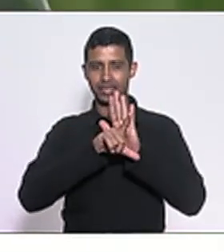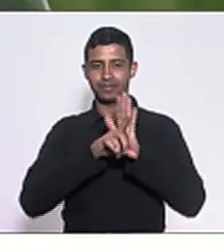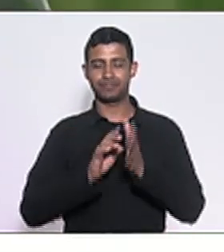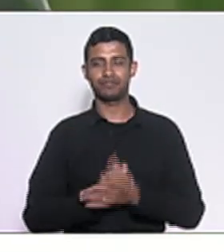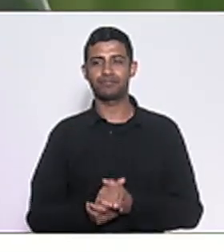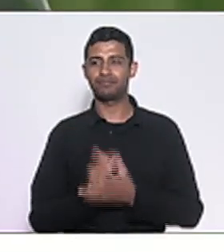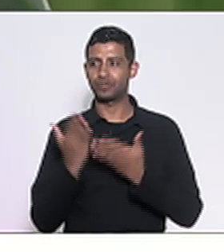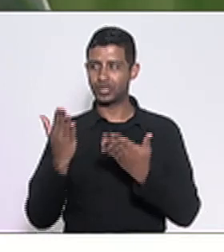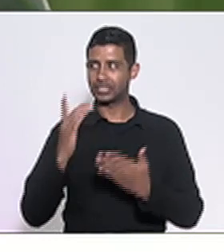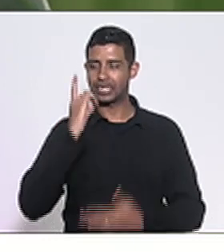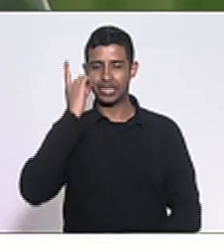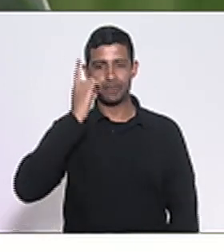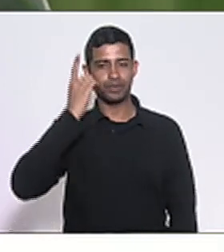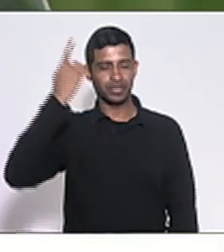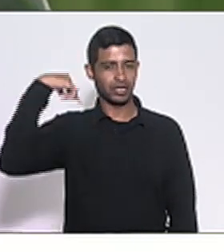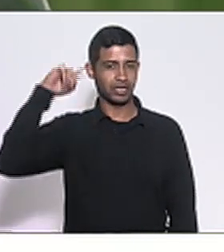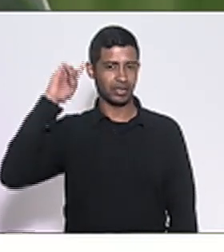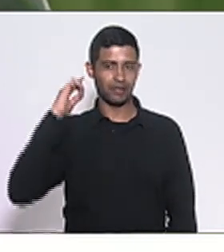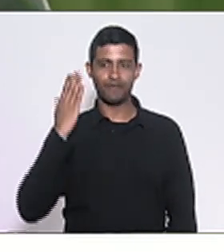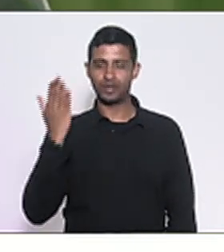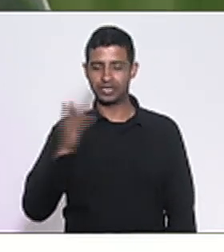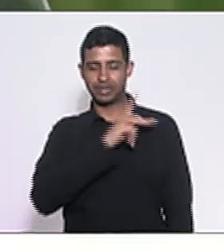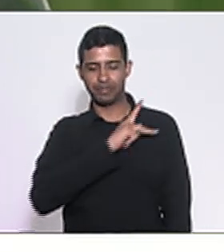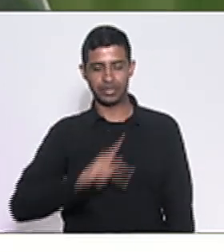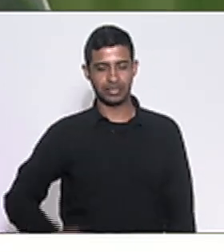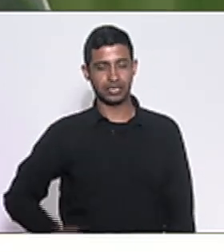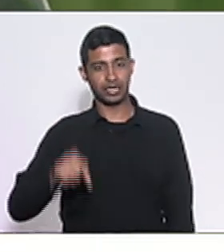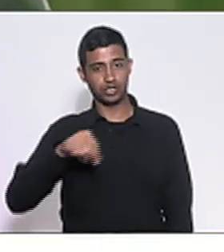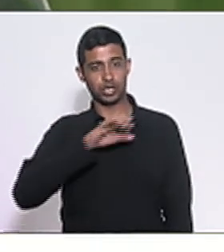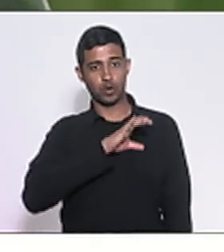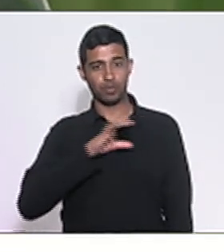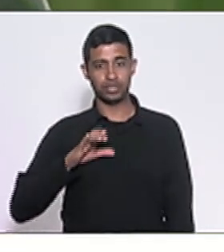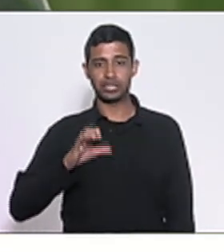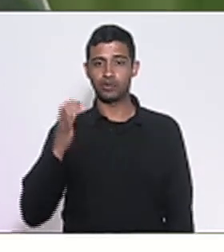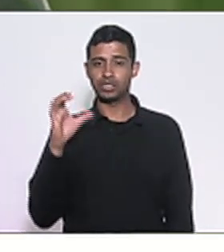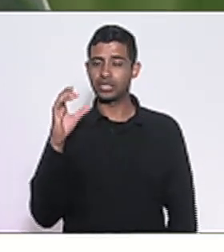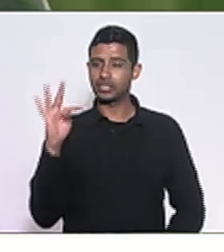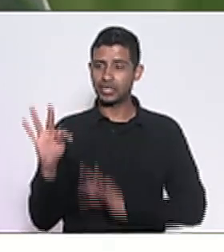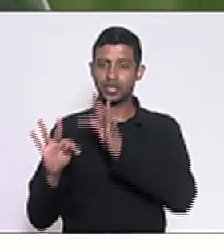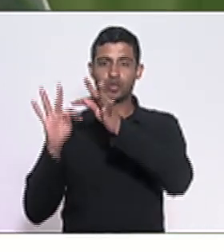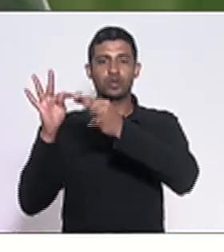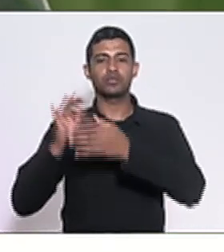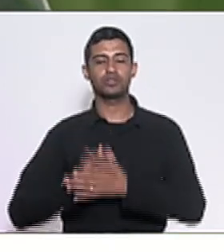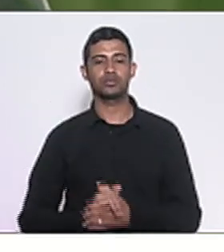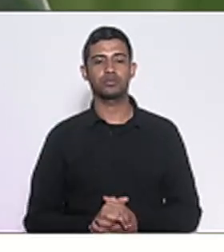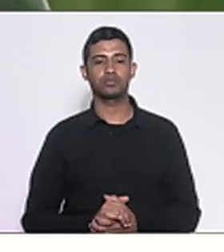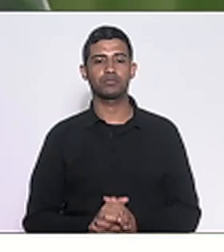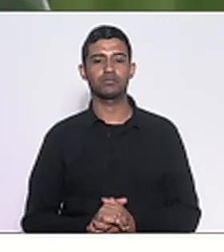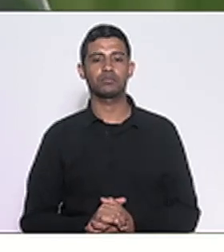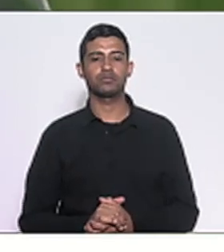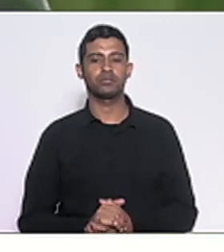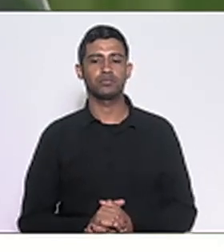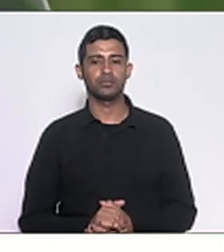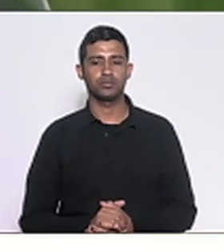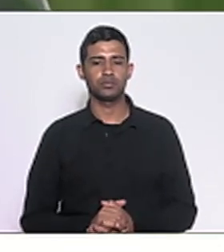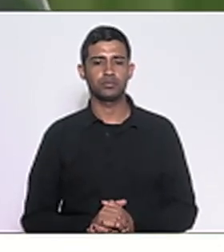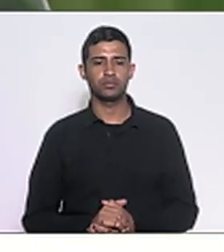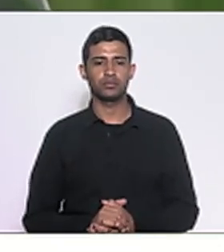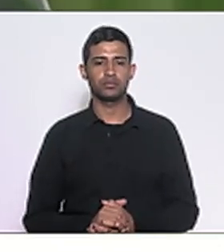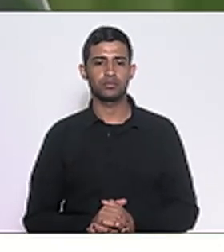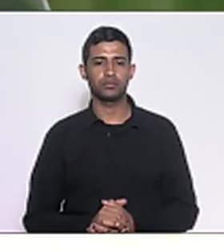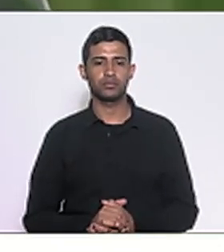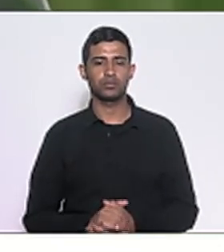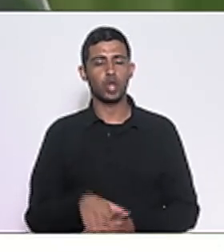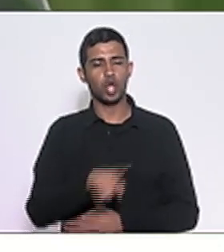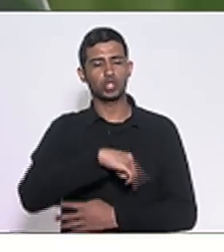Excelência, o deputado Valdec Carneiro, presidente da Comissão de Ciência e Tecnologia. Bom, como já foi, nós preferimos não fazer